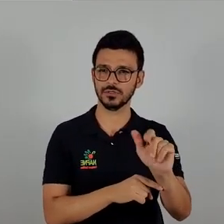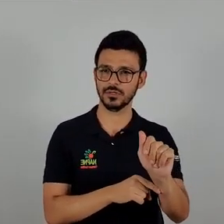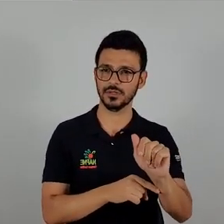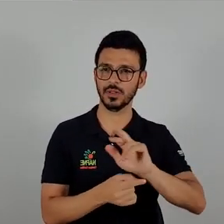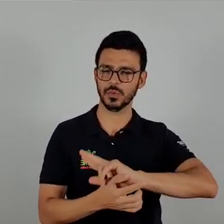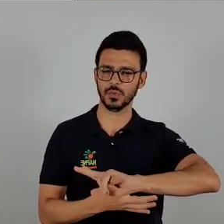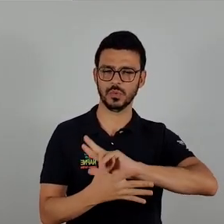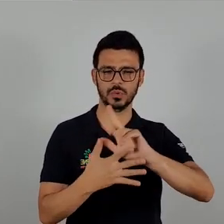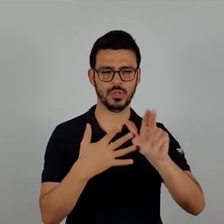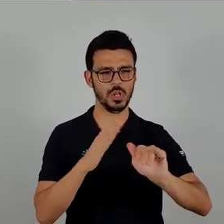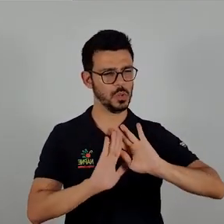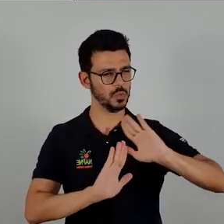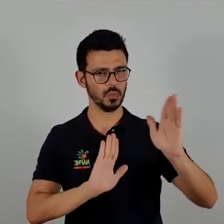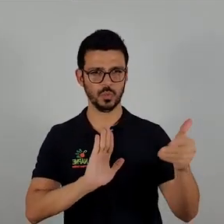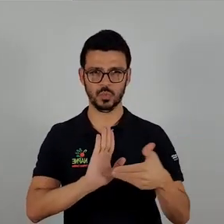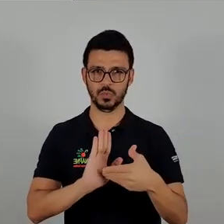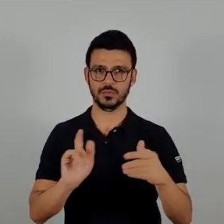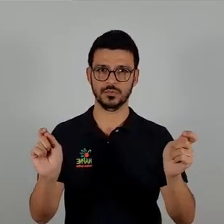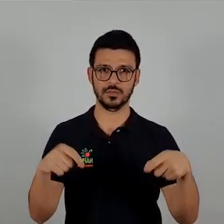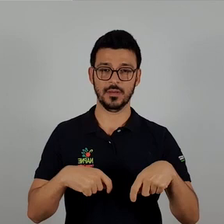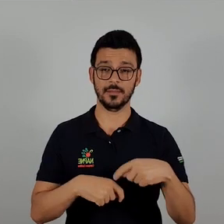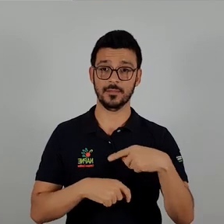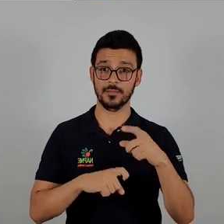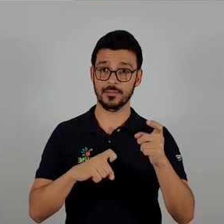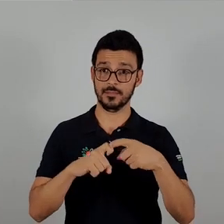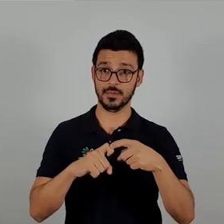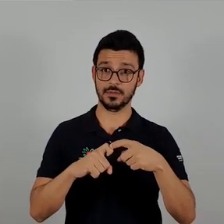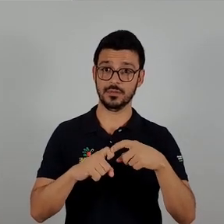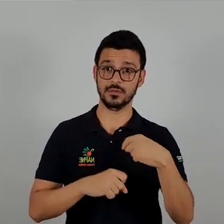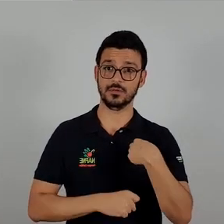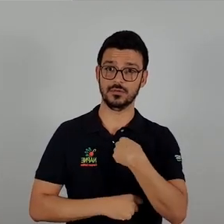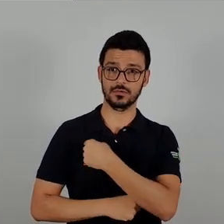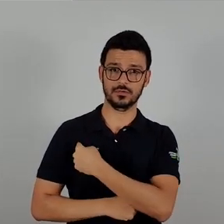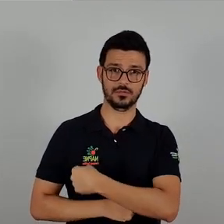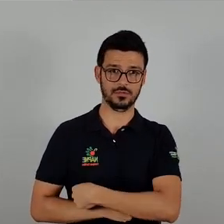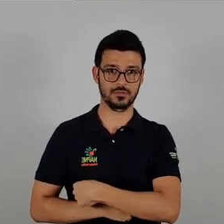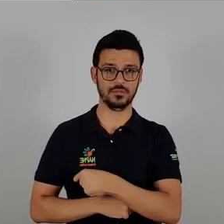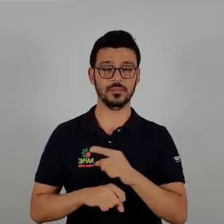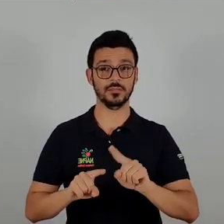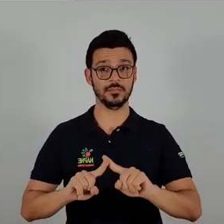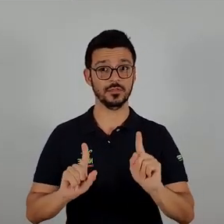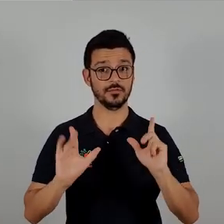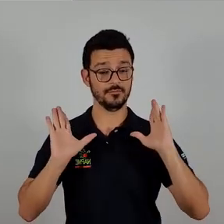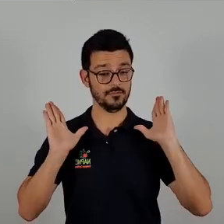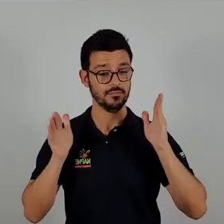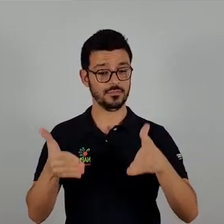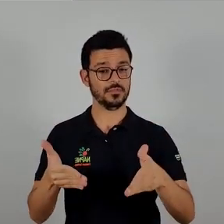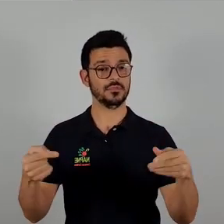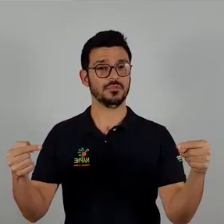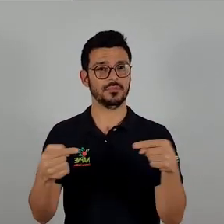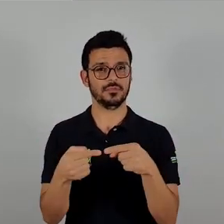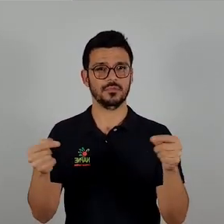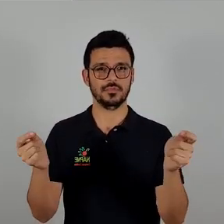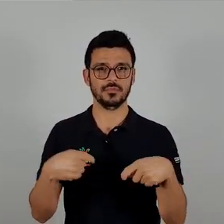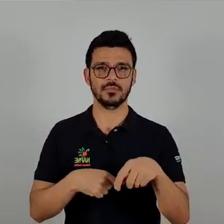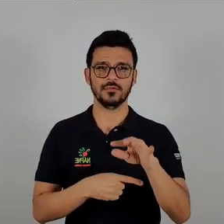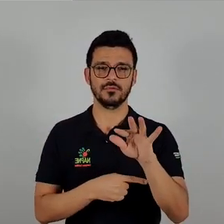quase dioturna é a fitoterapia chinesa, que nada mais é do que tudo isso que vocês estão vendo na tela